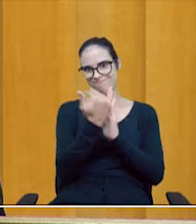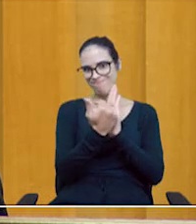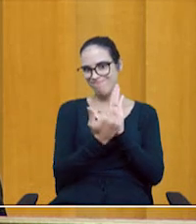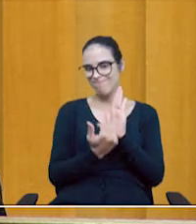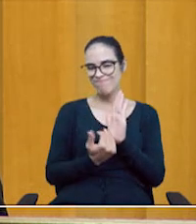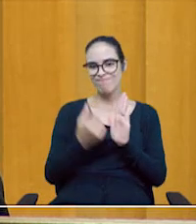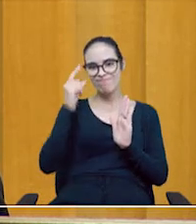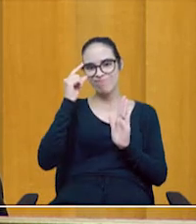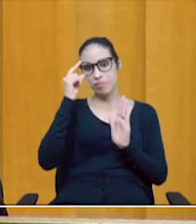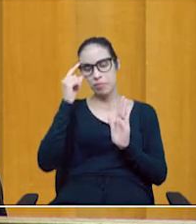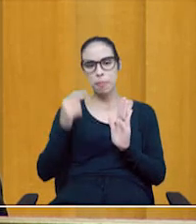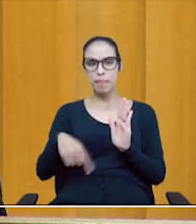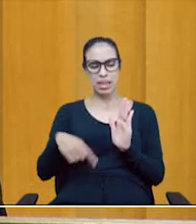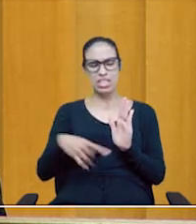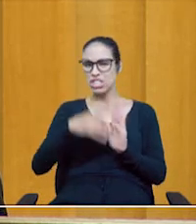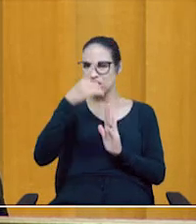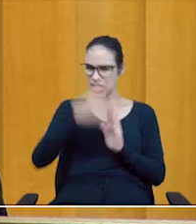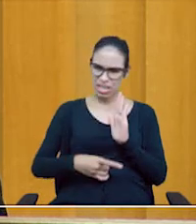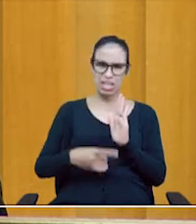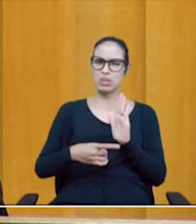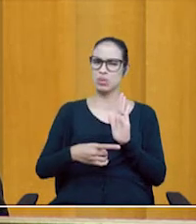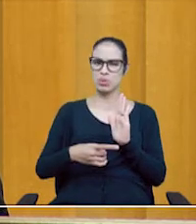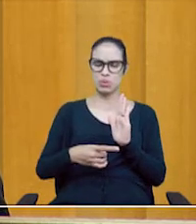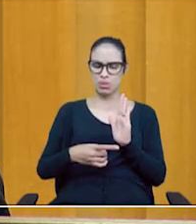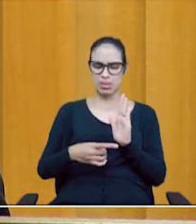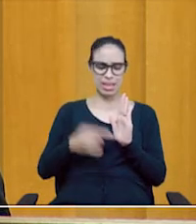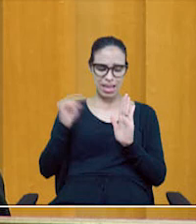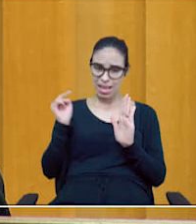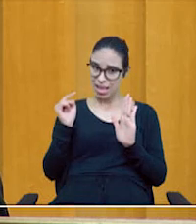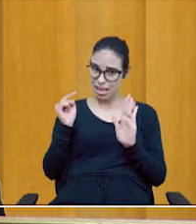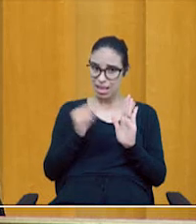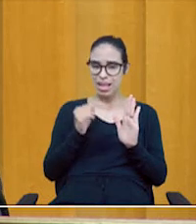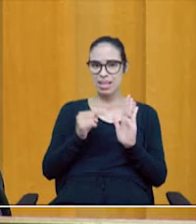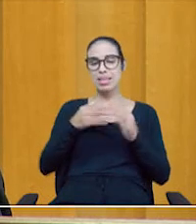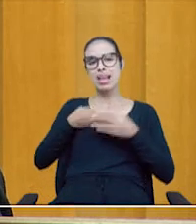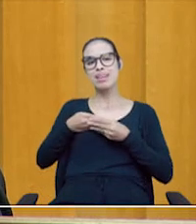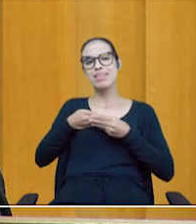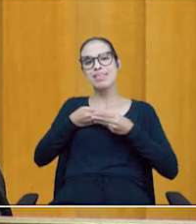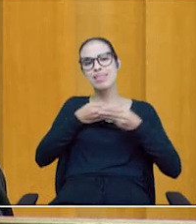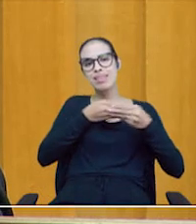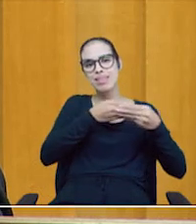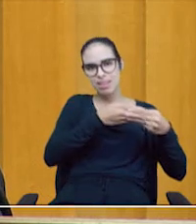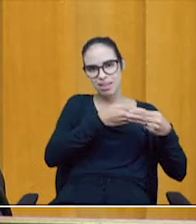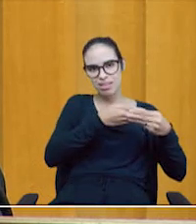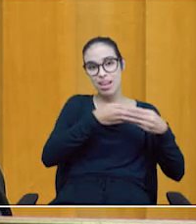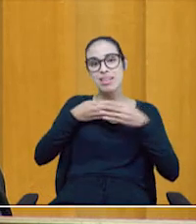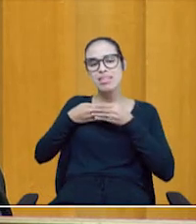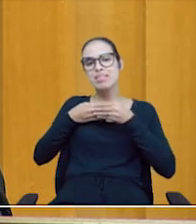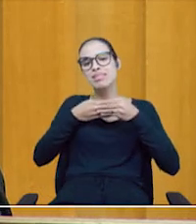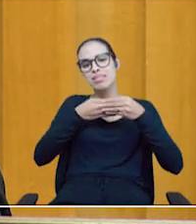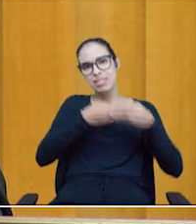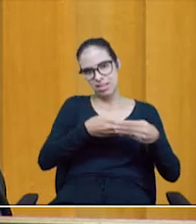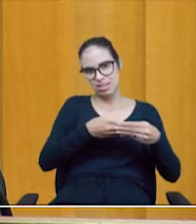Esses direitos, eles são os vetores civilizatórios de todos os grandes direitos